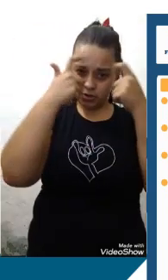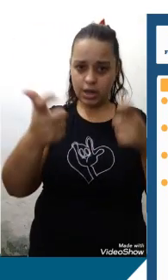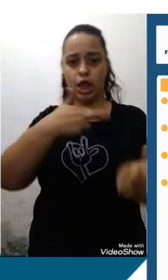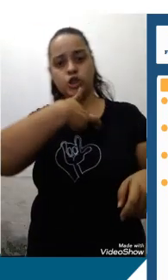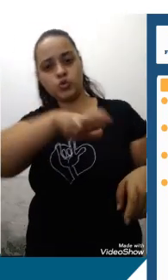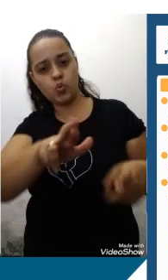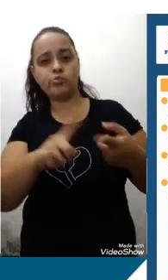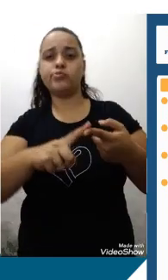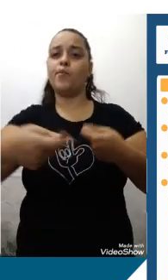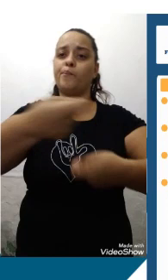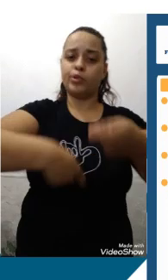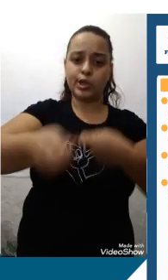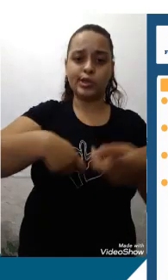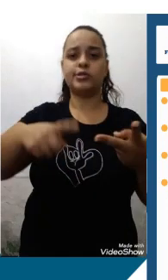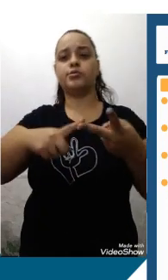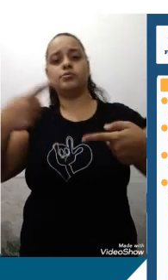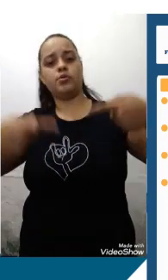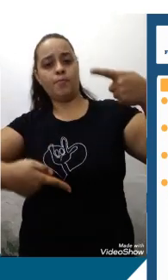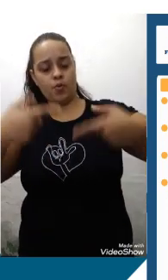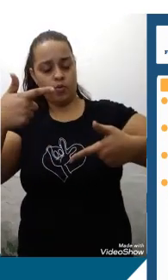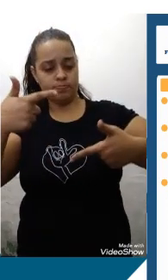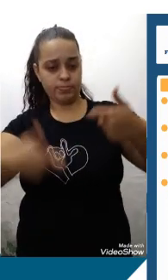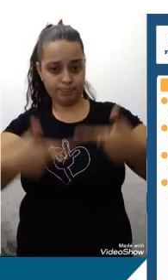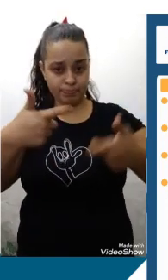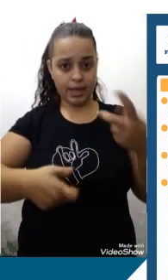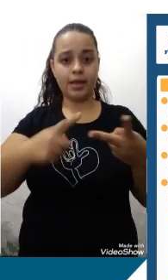cunho político, econômico ou cultural.